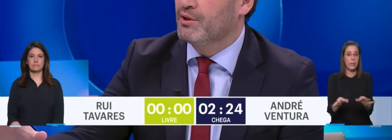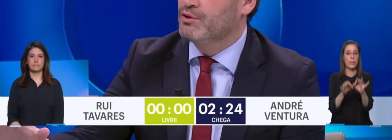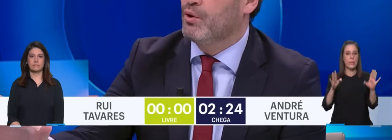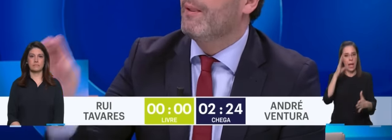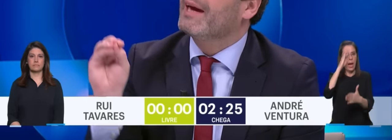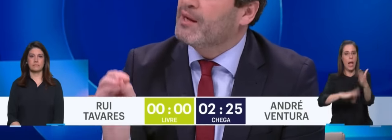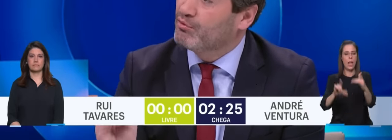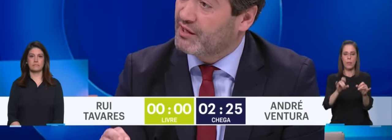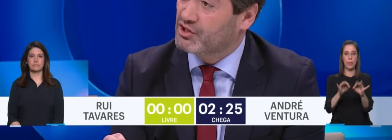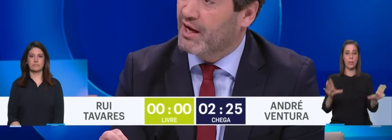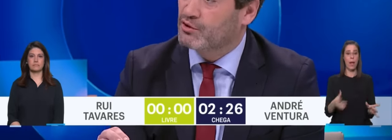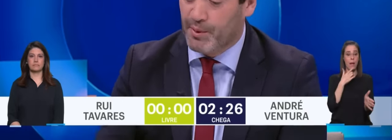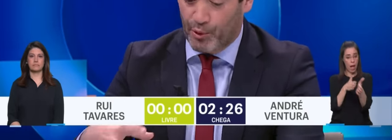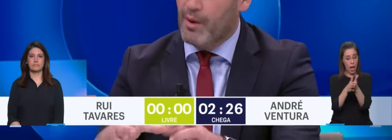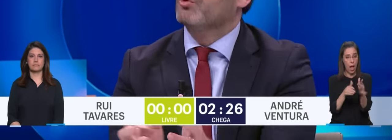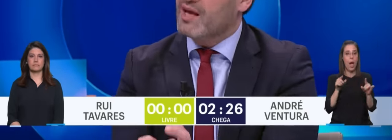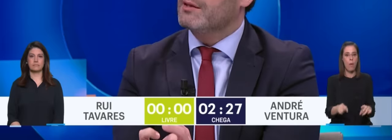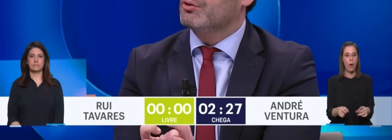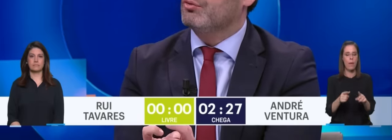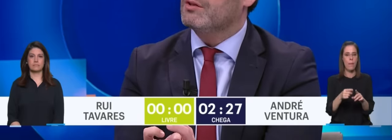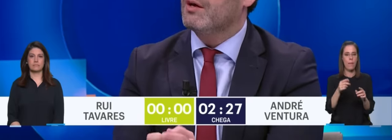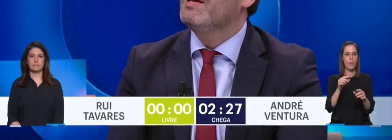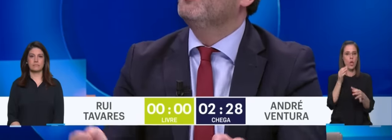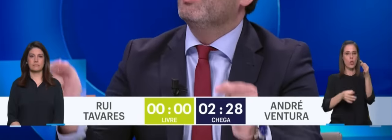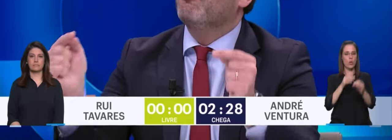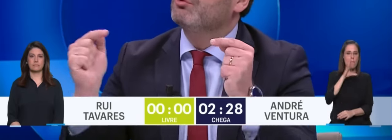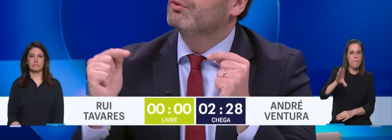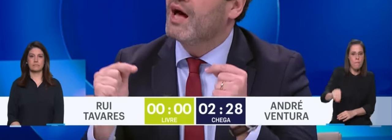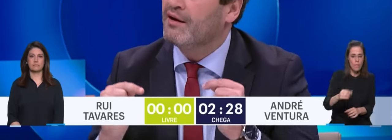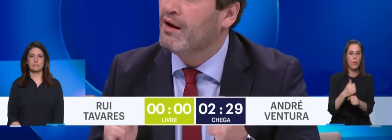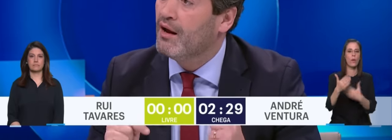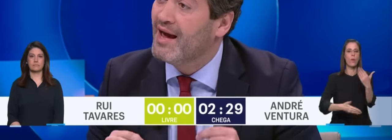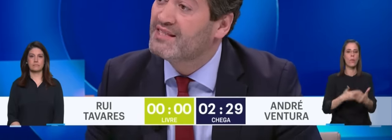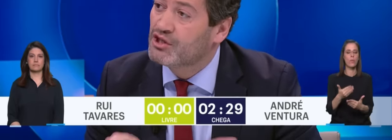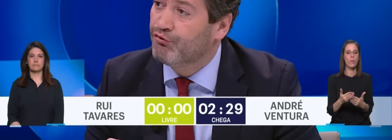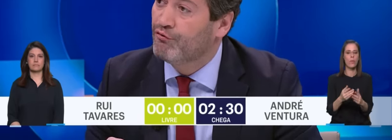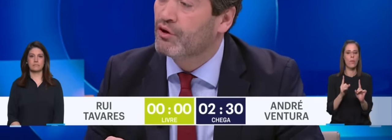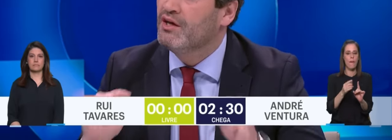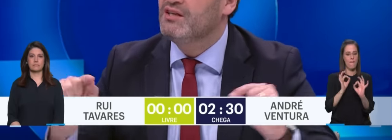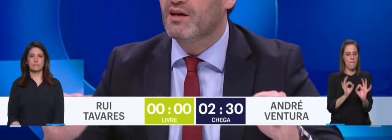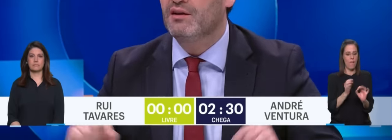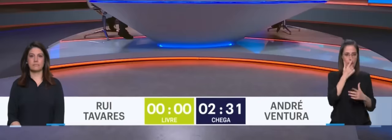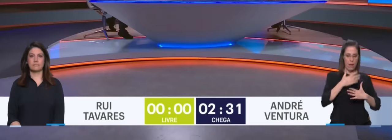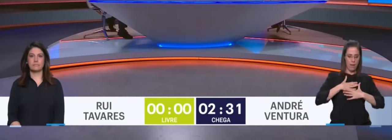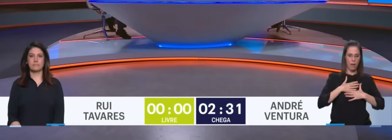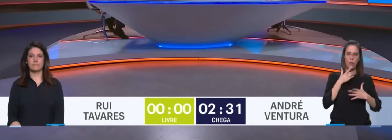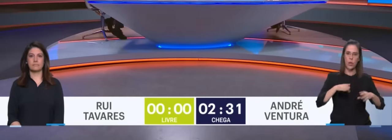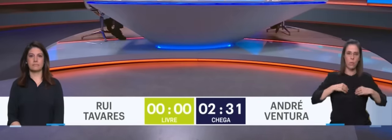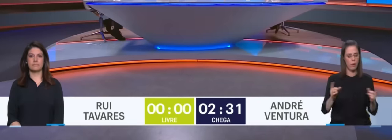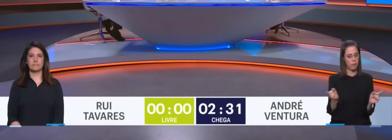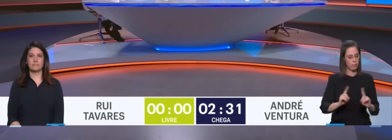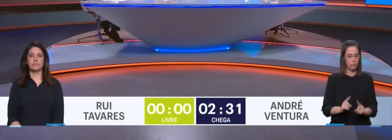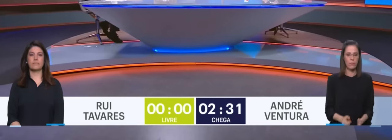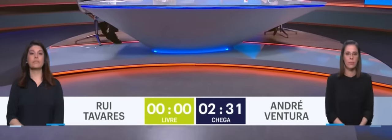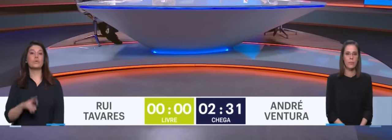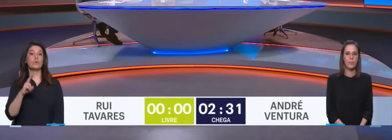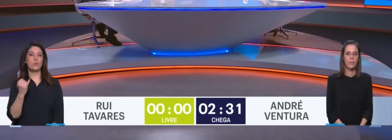caso cas pia de Lisboa querem aproveitar este caso para pôr uma mordaça na justiça e pô-la a funcionar a seu favor e isso é inadmissível o